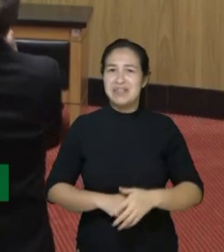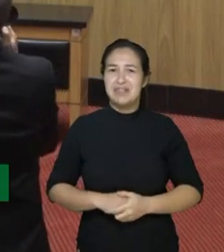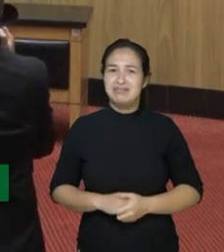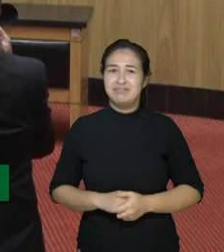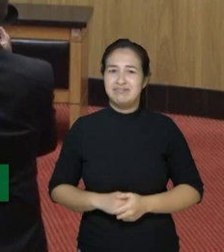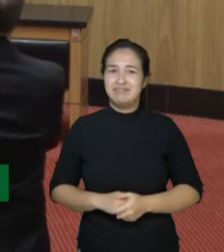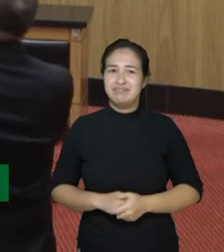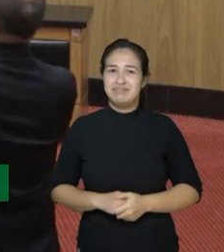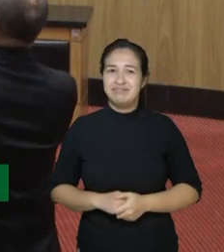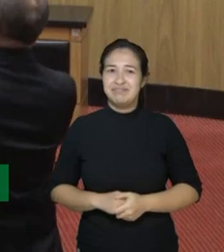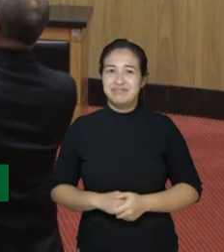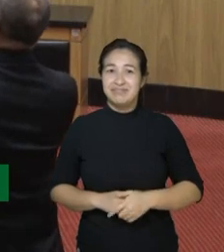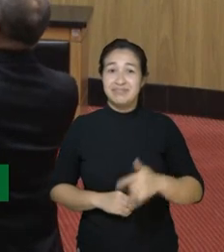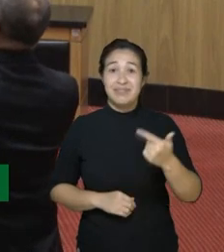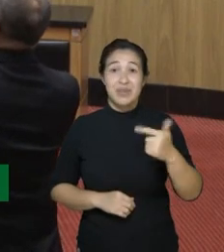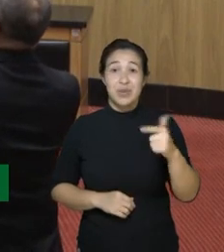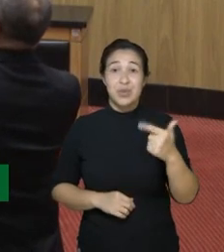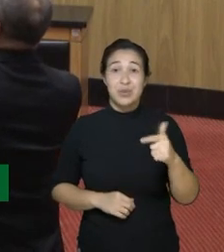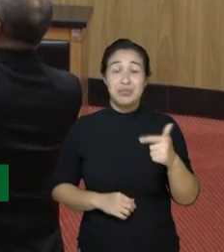Não tinha, Júlio, nem